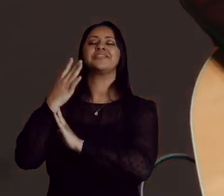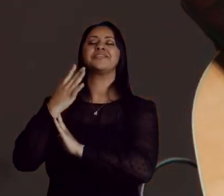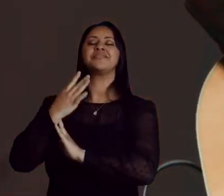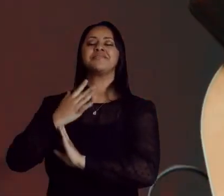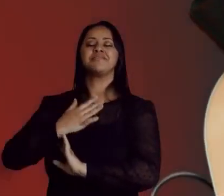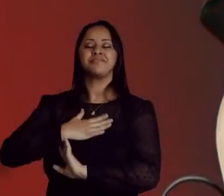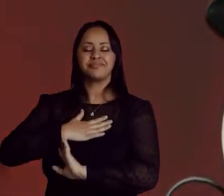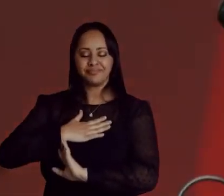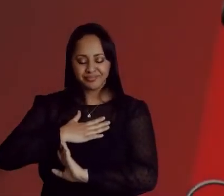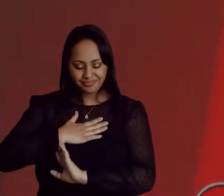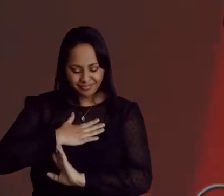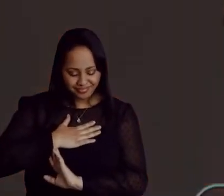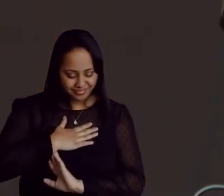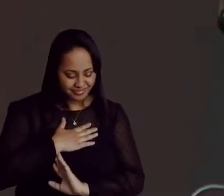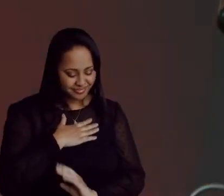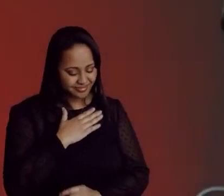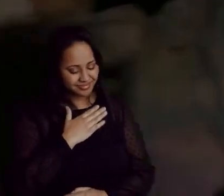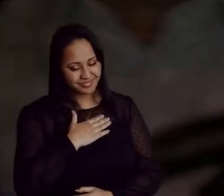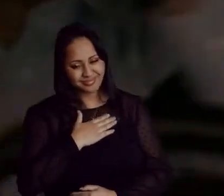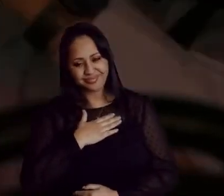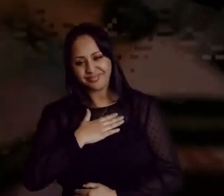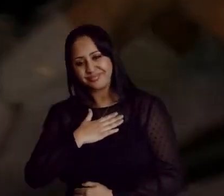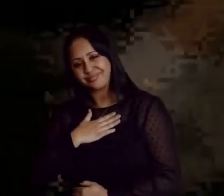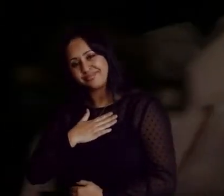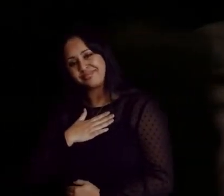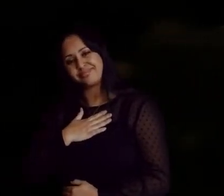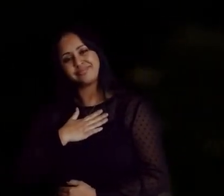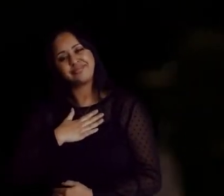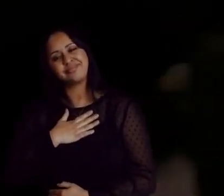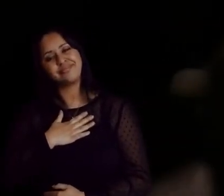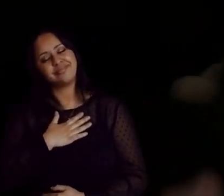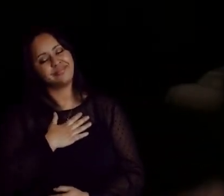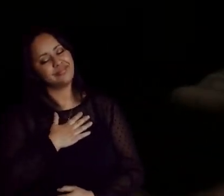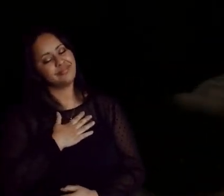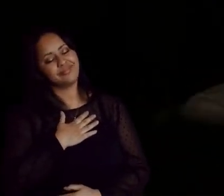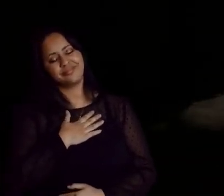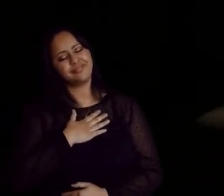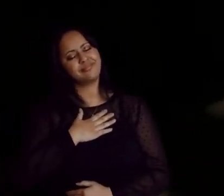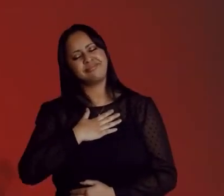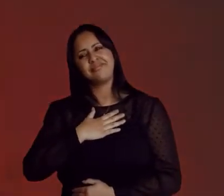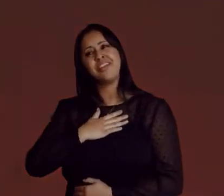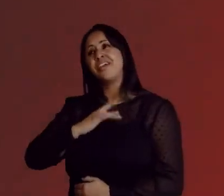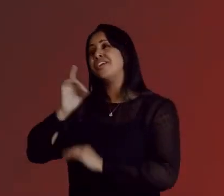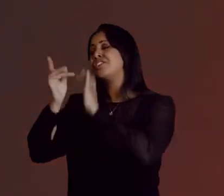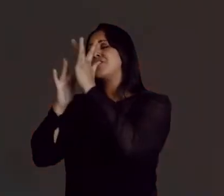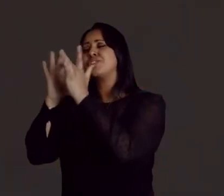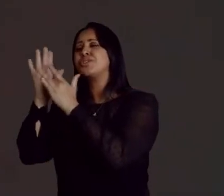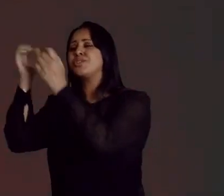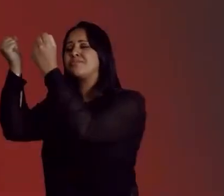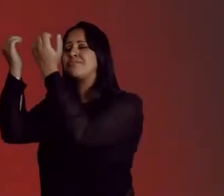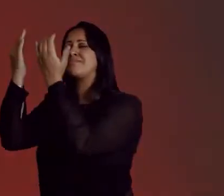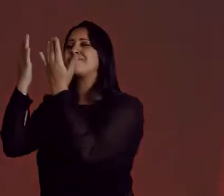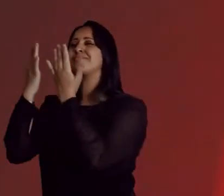mão para mim. Ele estendeu. coração.